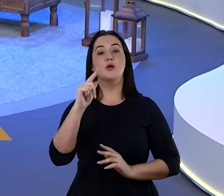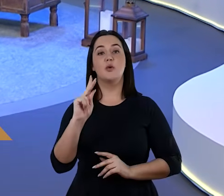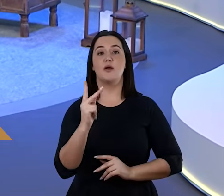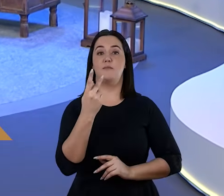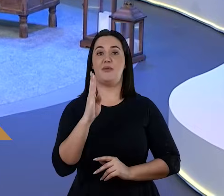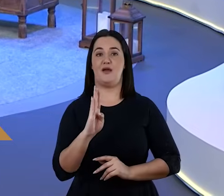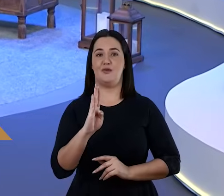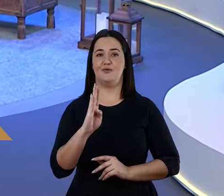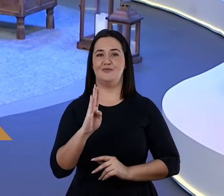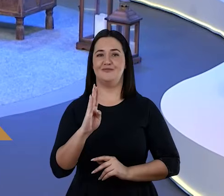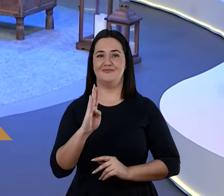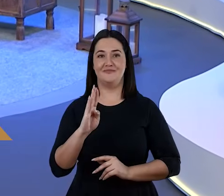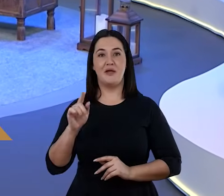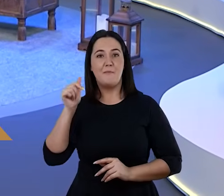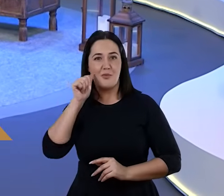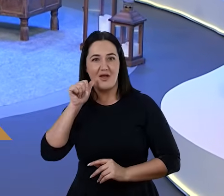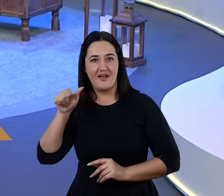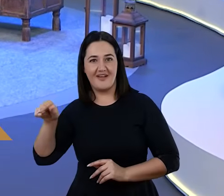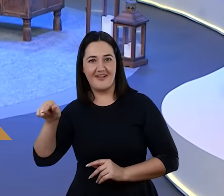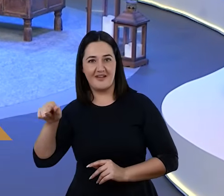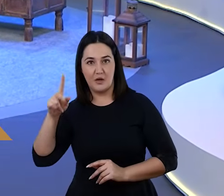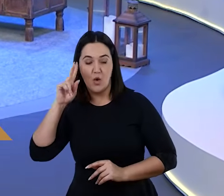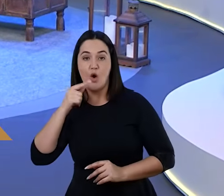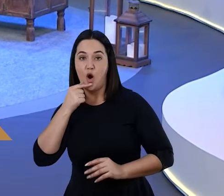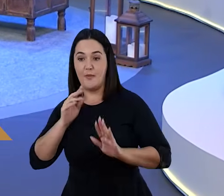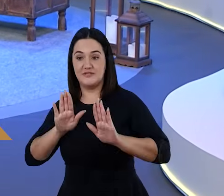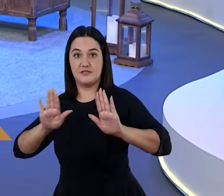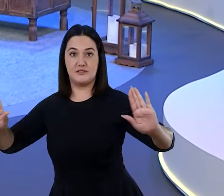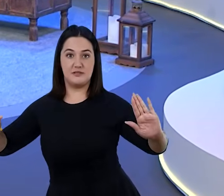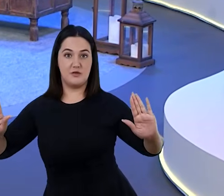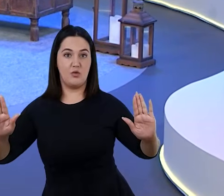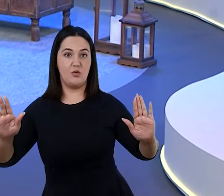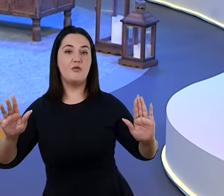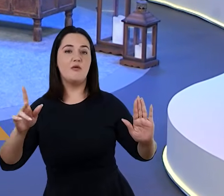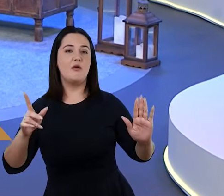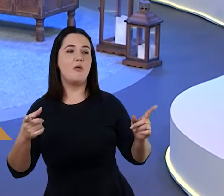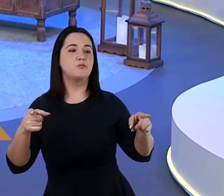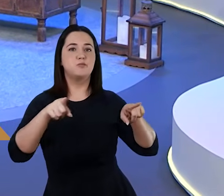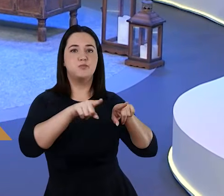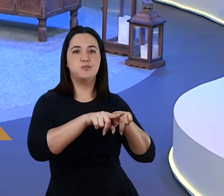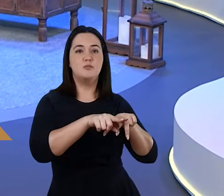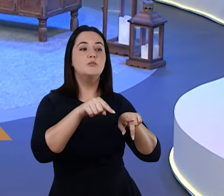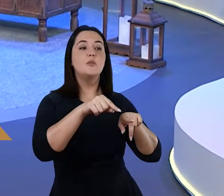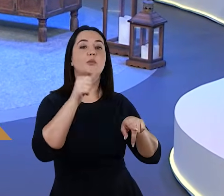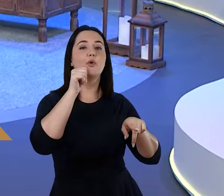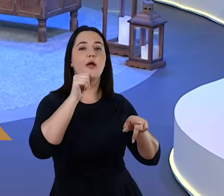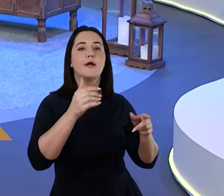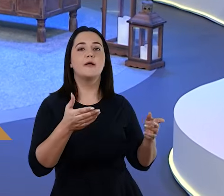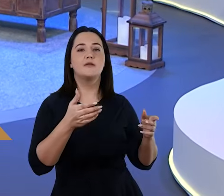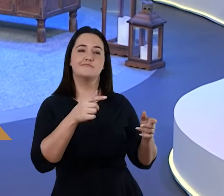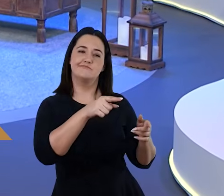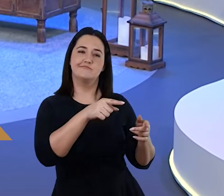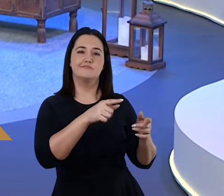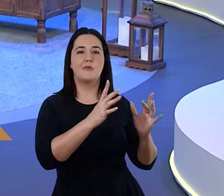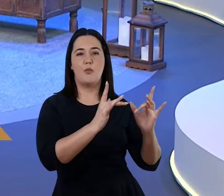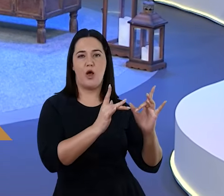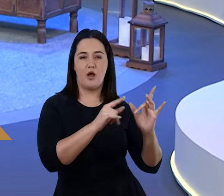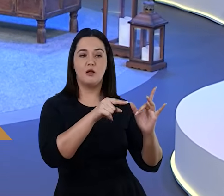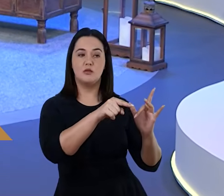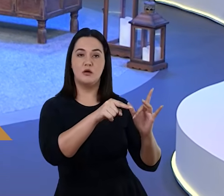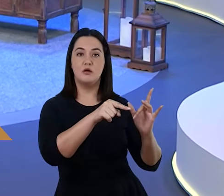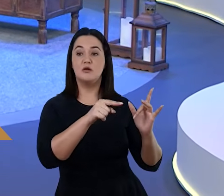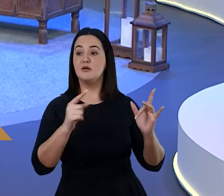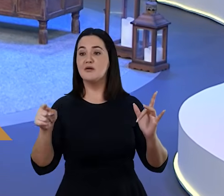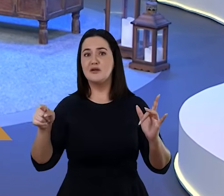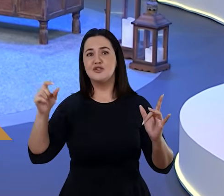hebraico. Se assim for, temos uma curiosa e desastrosa relação amorosa entre Sansão, o pequeno